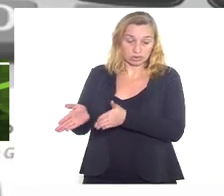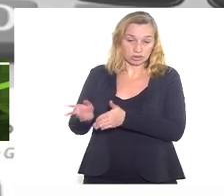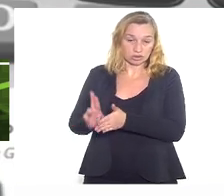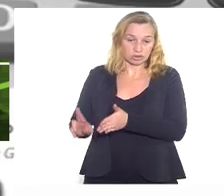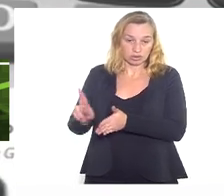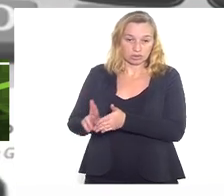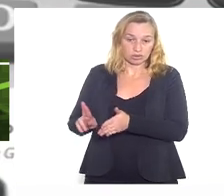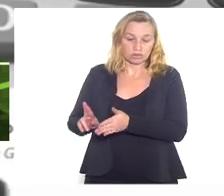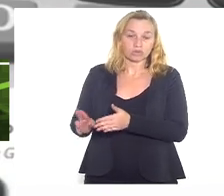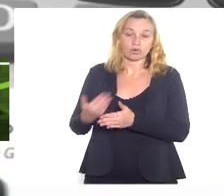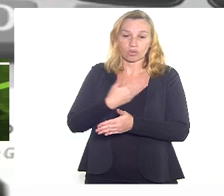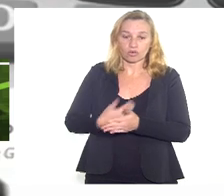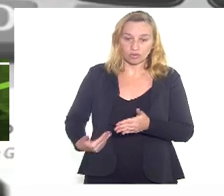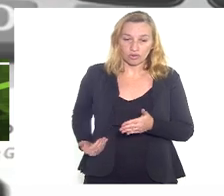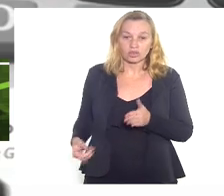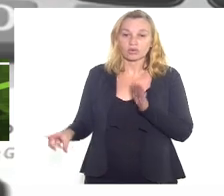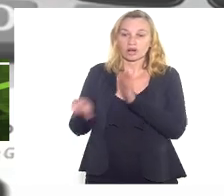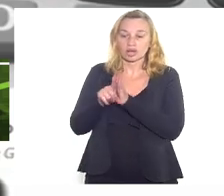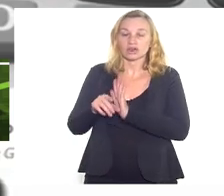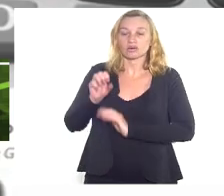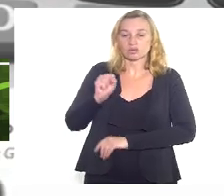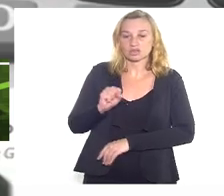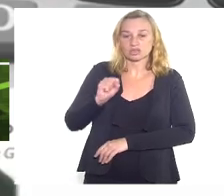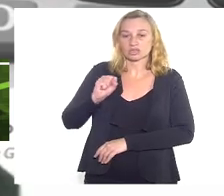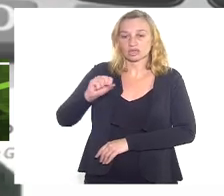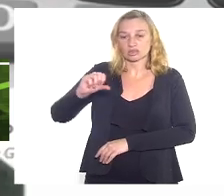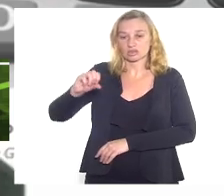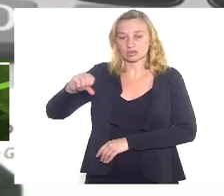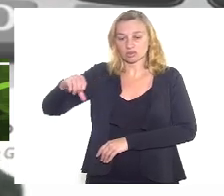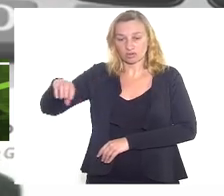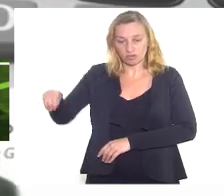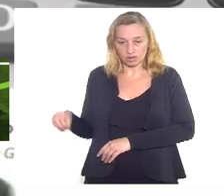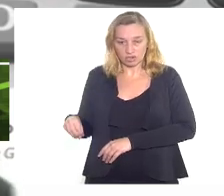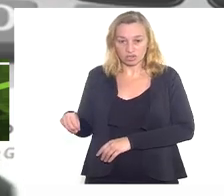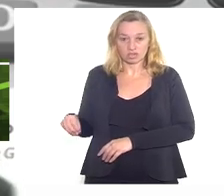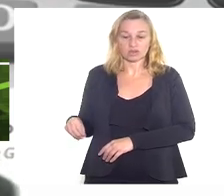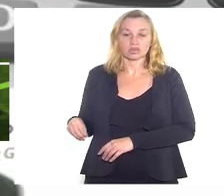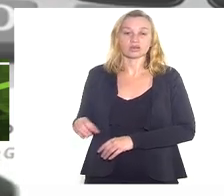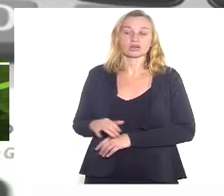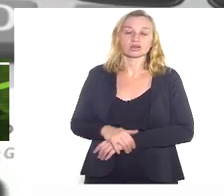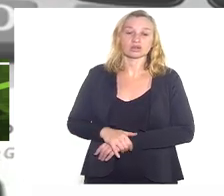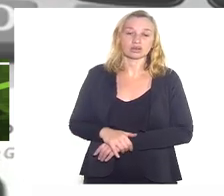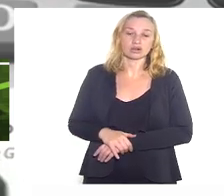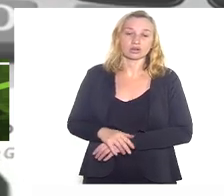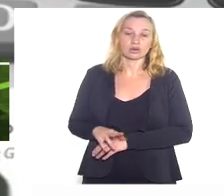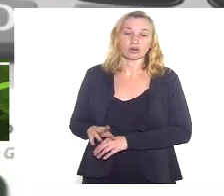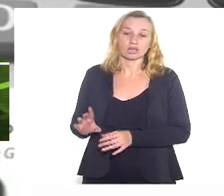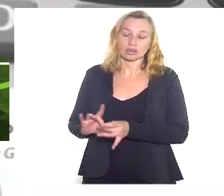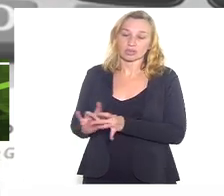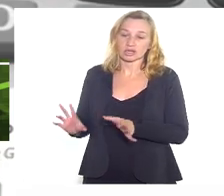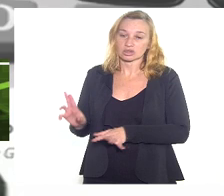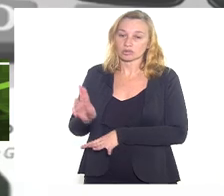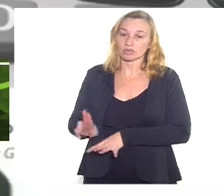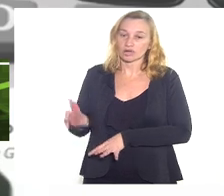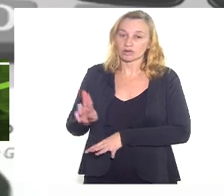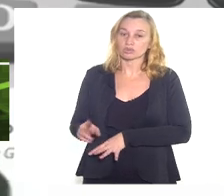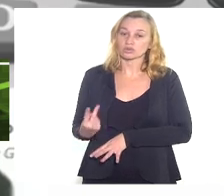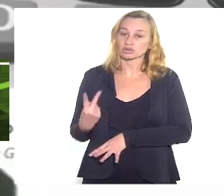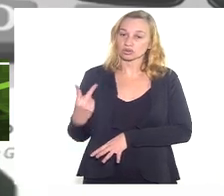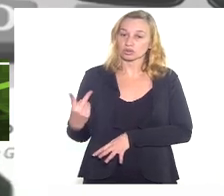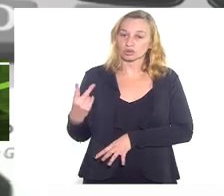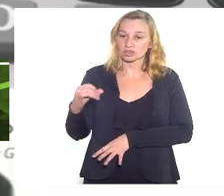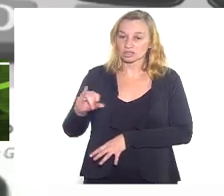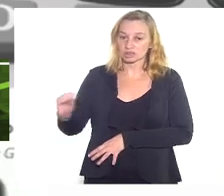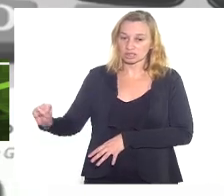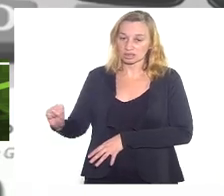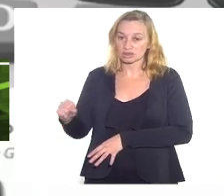de acordo com a lei 8.890, a isenção para do ICMS para